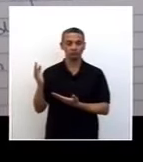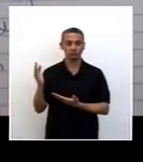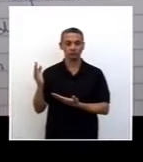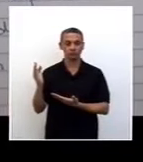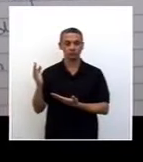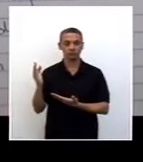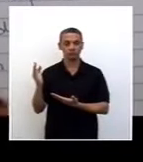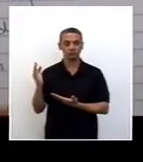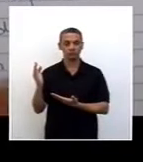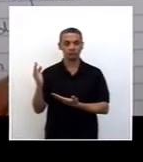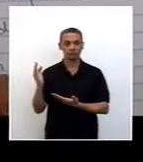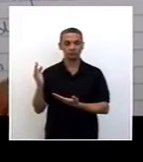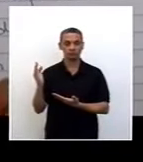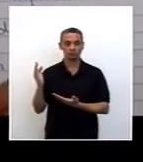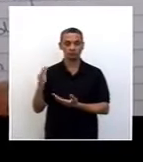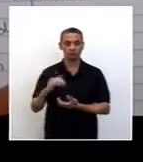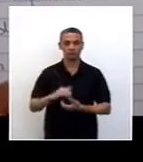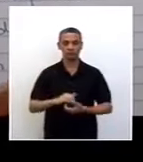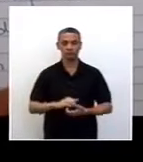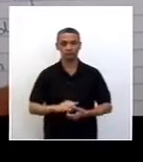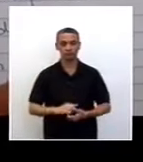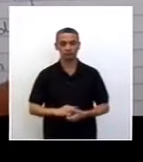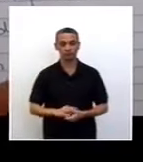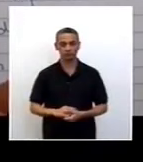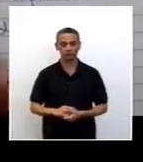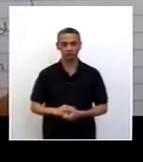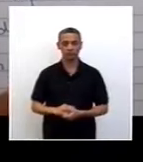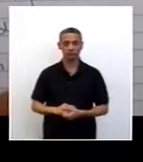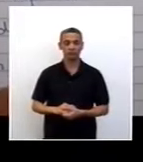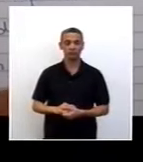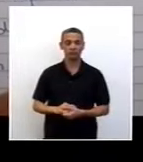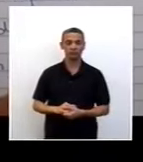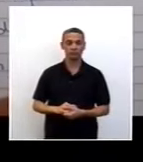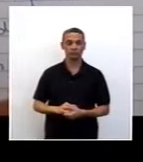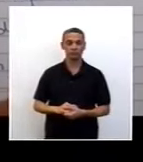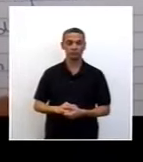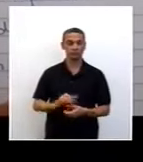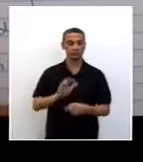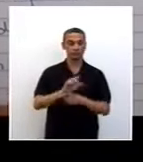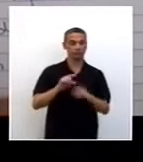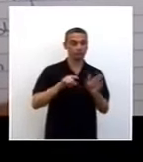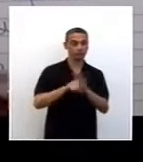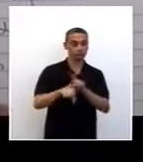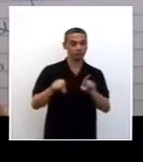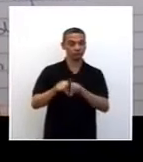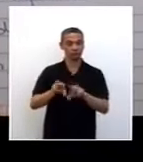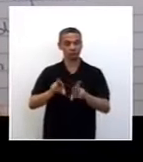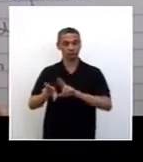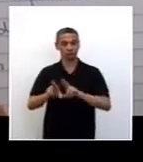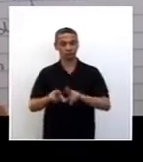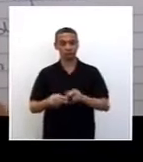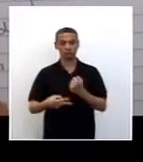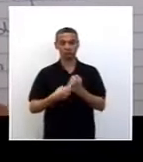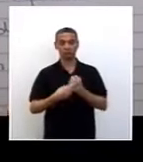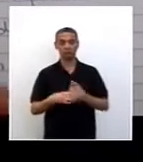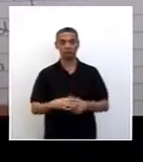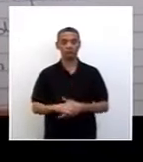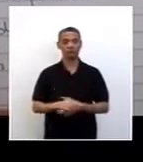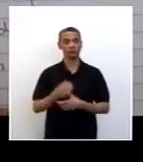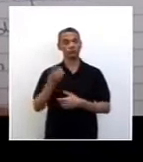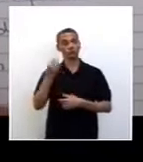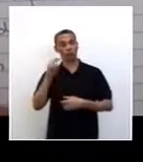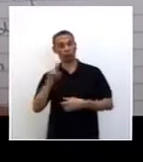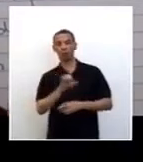mesma coisa e o vai ser o que ai auxiliar da pergunta auxiliar da resposta e se fosse nou